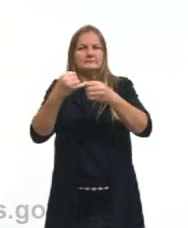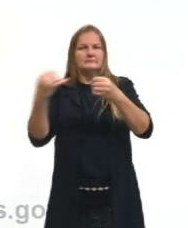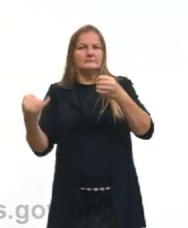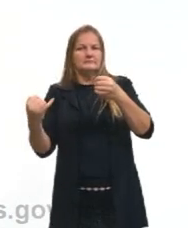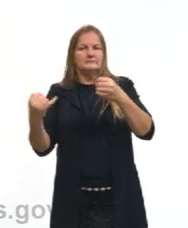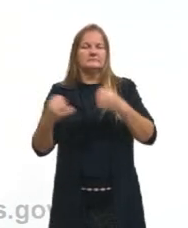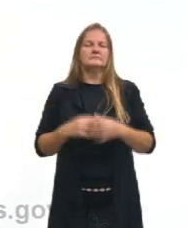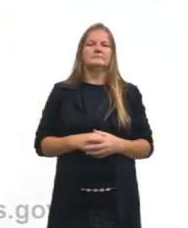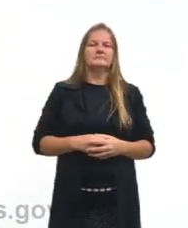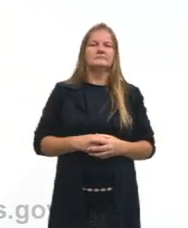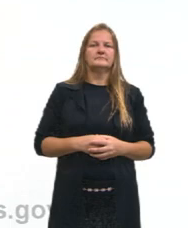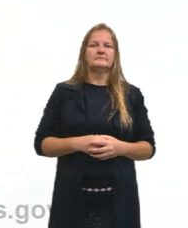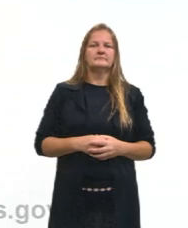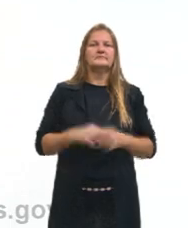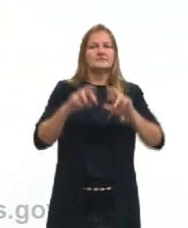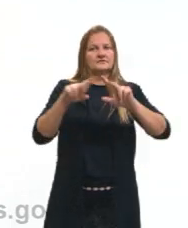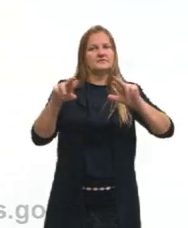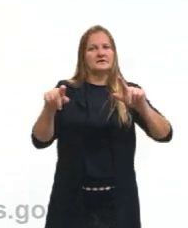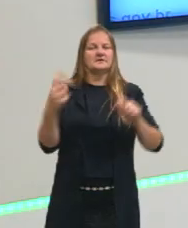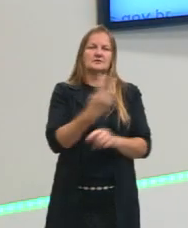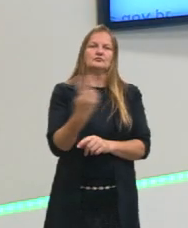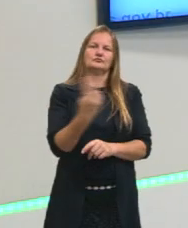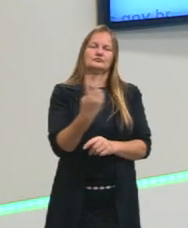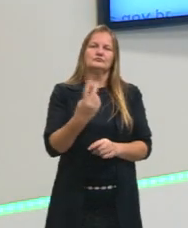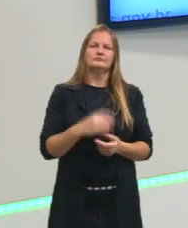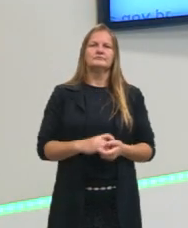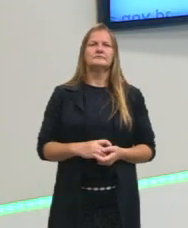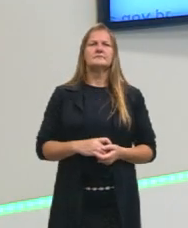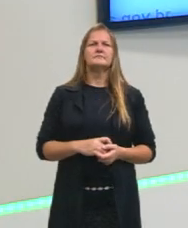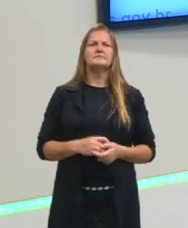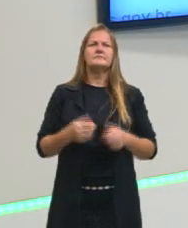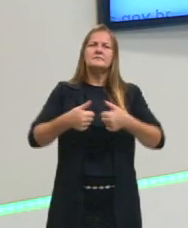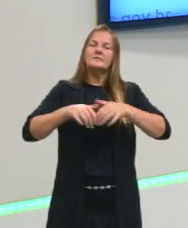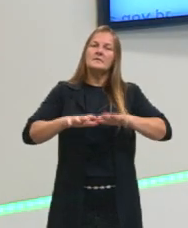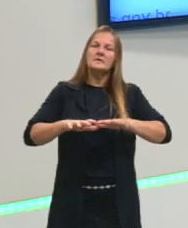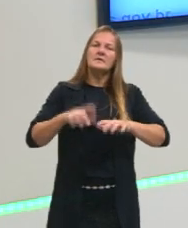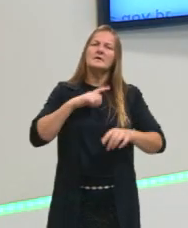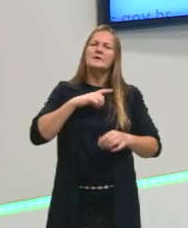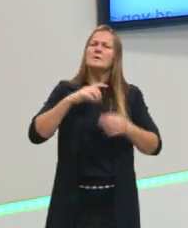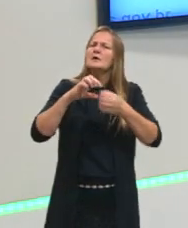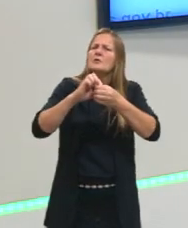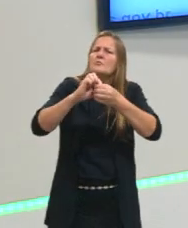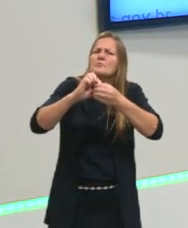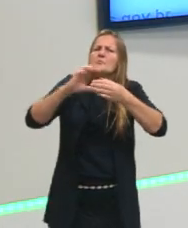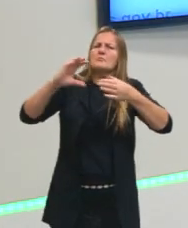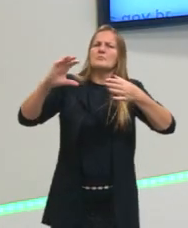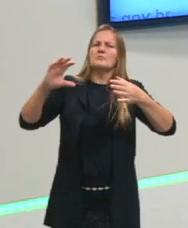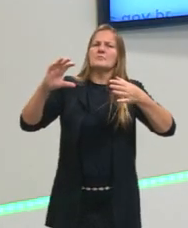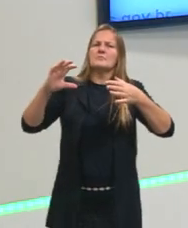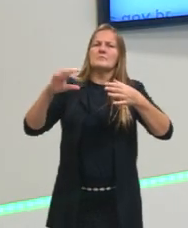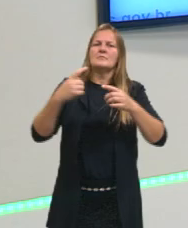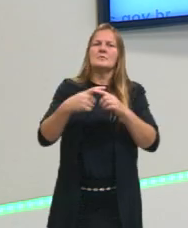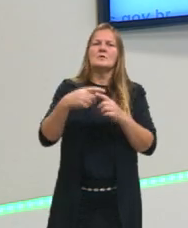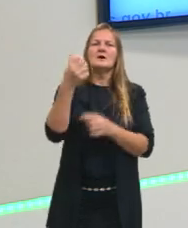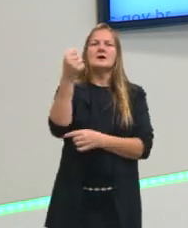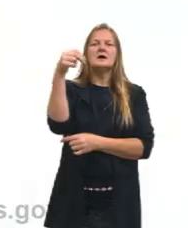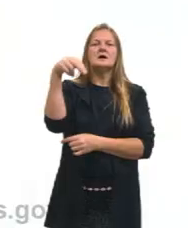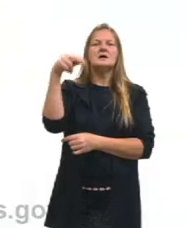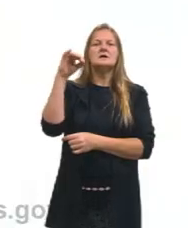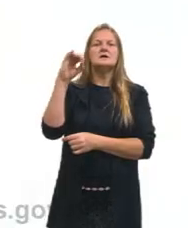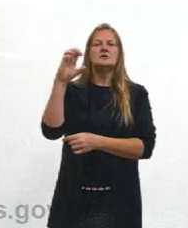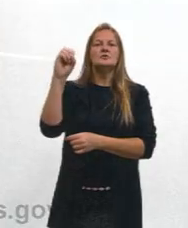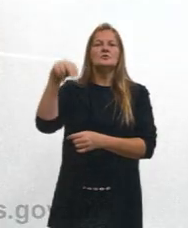tá diferença entre os dois nessa dissociação iônica acaba liberando o ano a